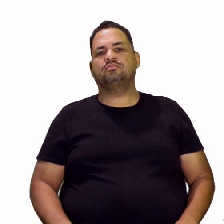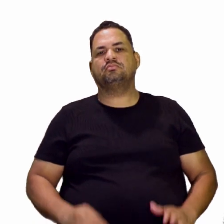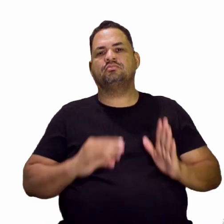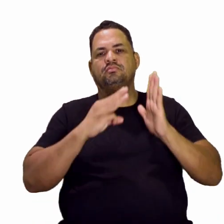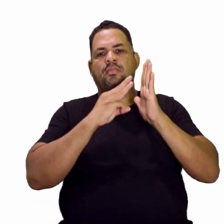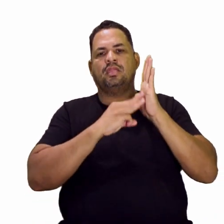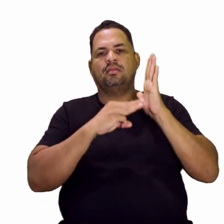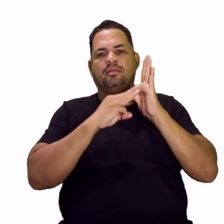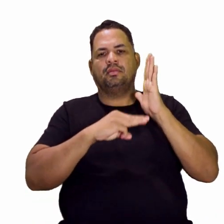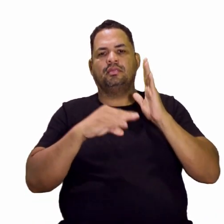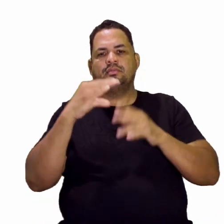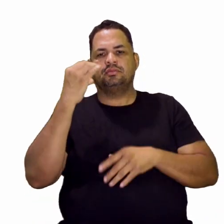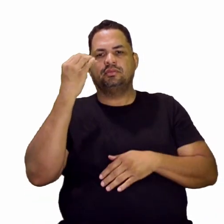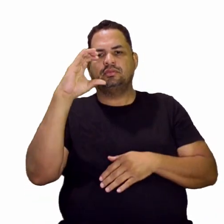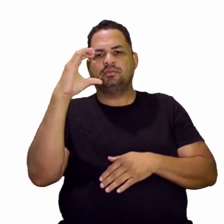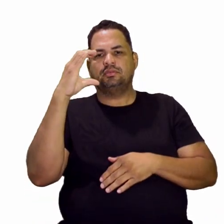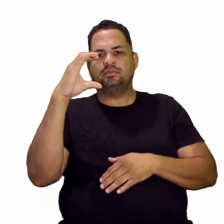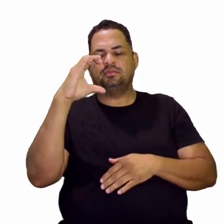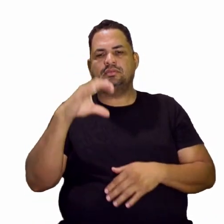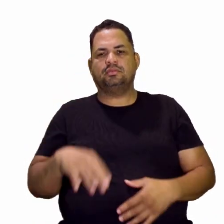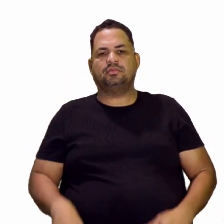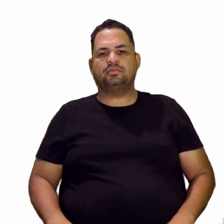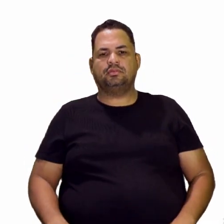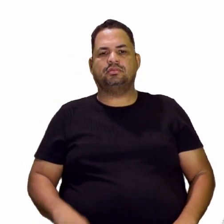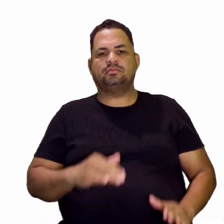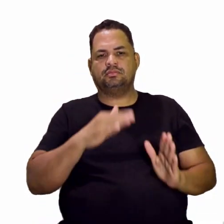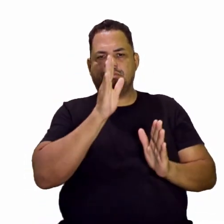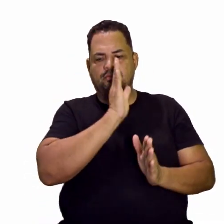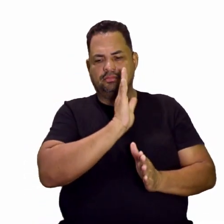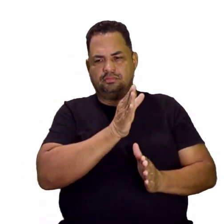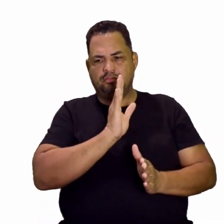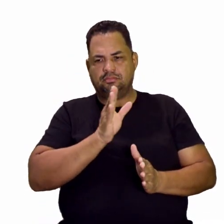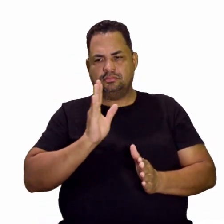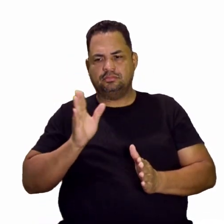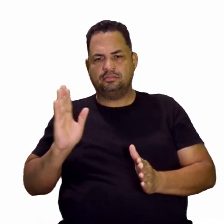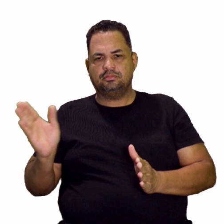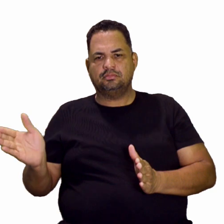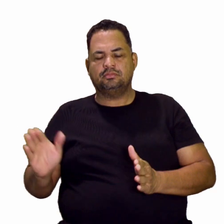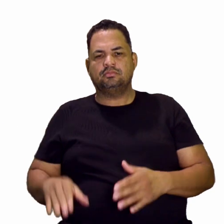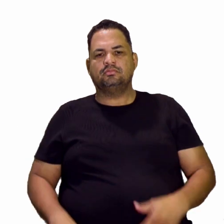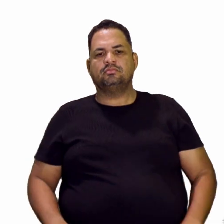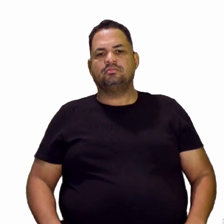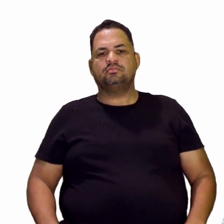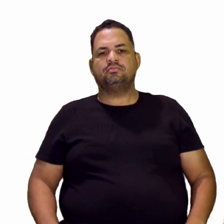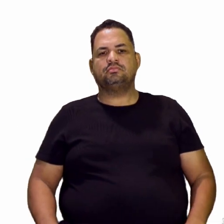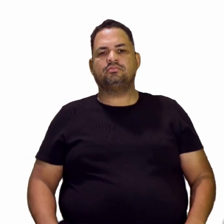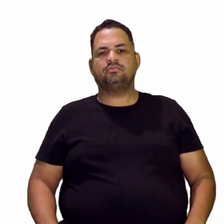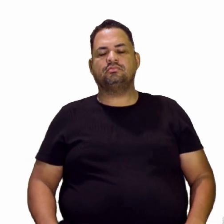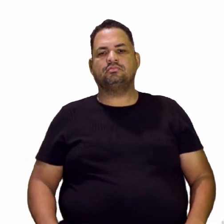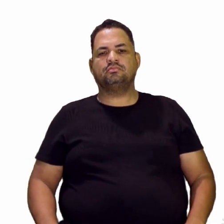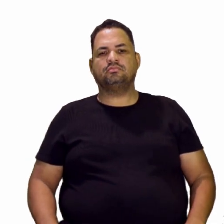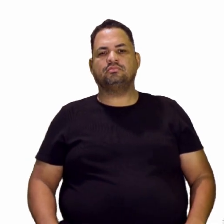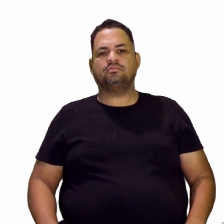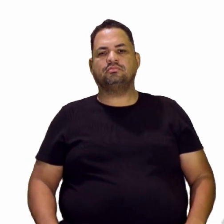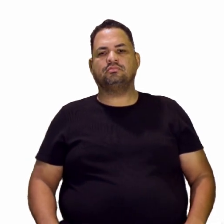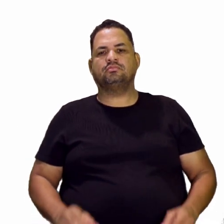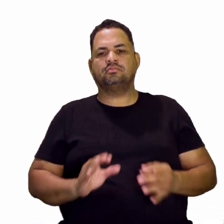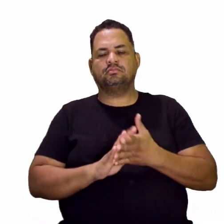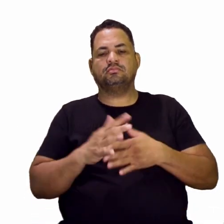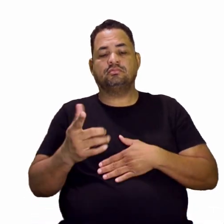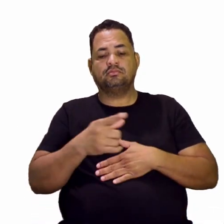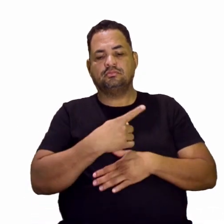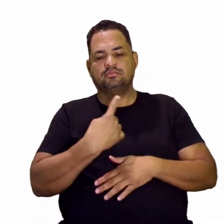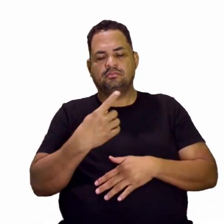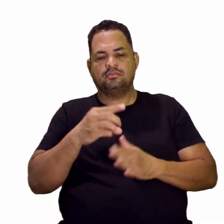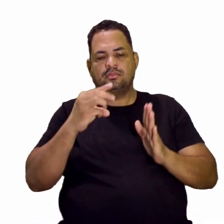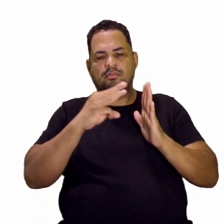Método científico, etapas do método científico, o método científico no